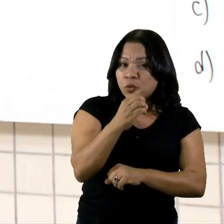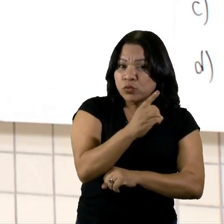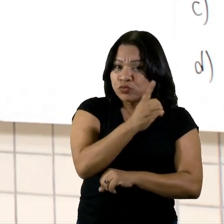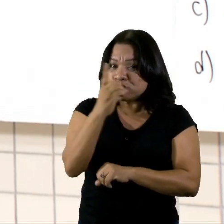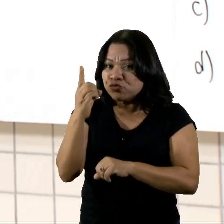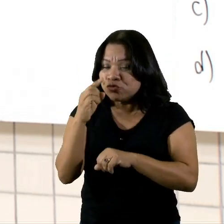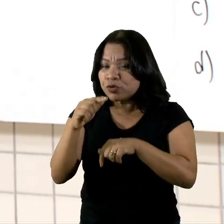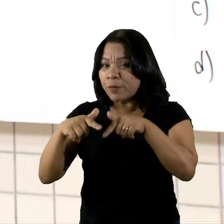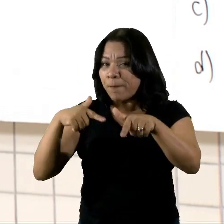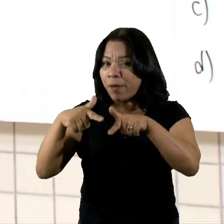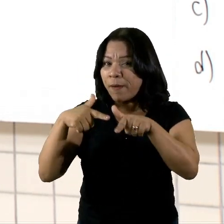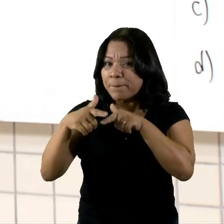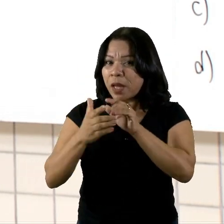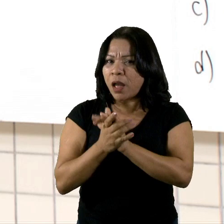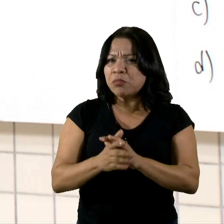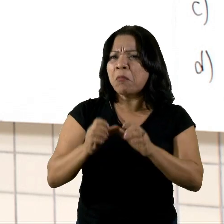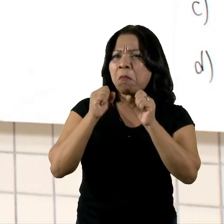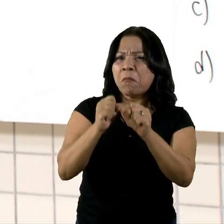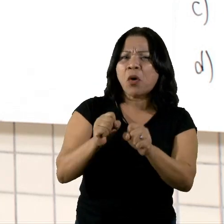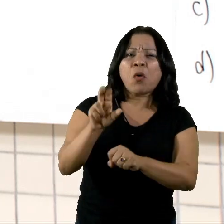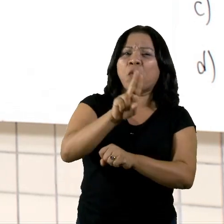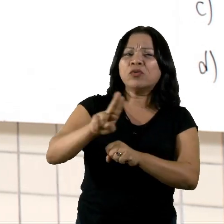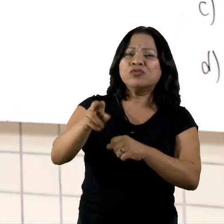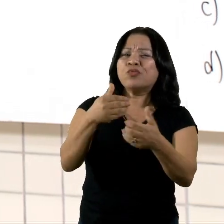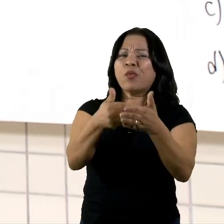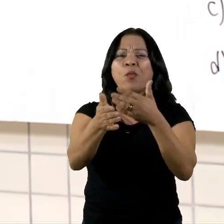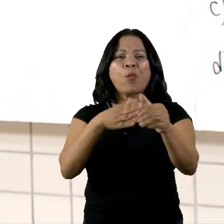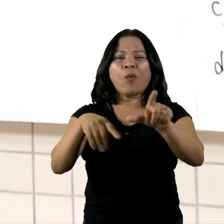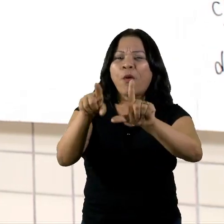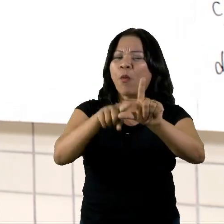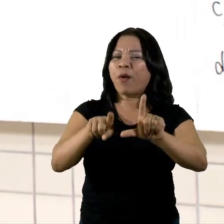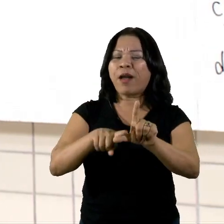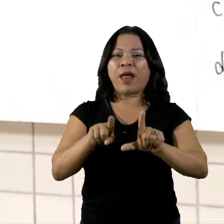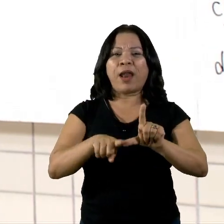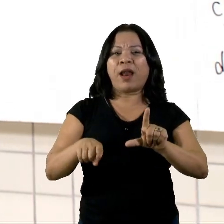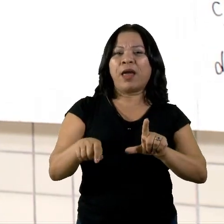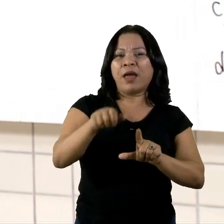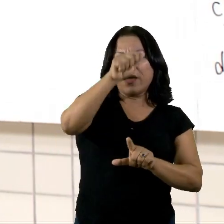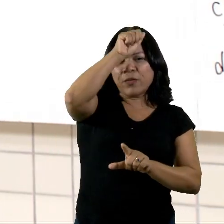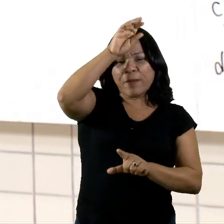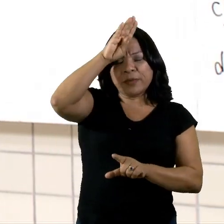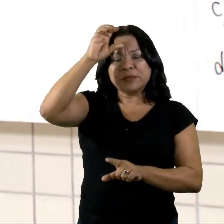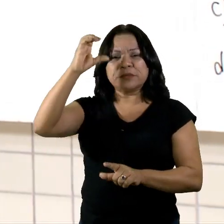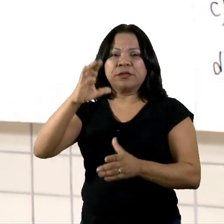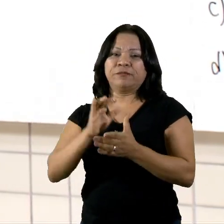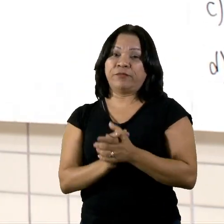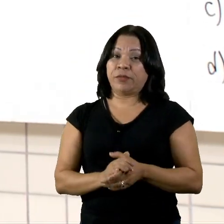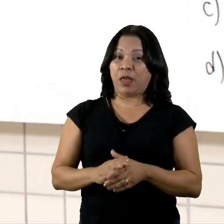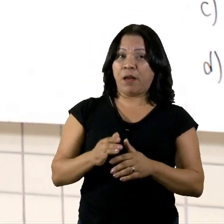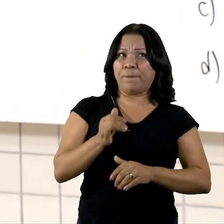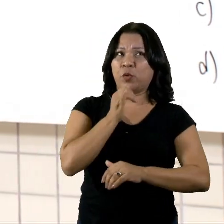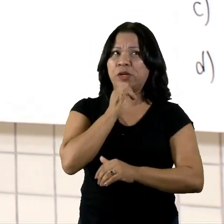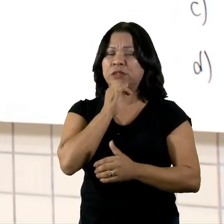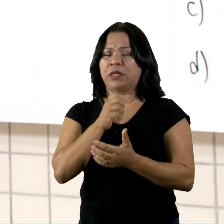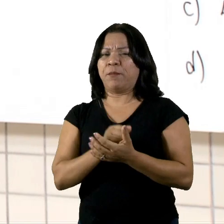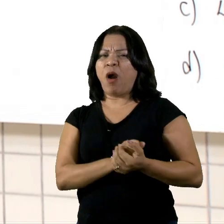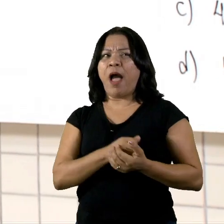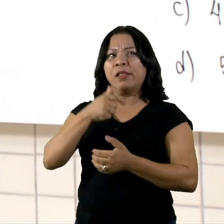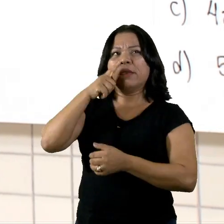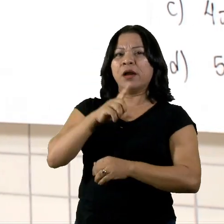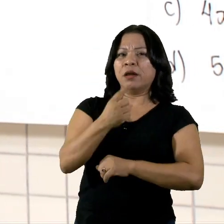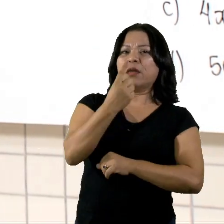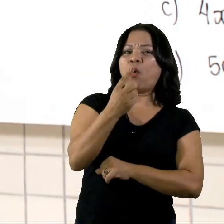posso usar qualquer letra do alfabeto, tá? Digamos que ele ganhe Y reais por um dia de trabalho. Então, em um dia de